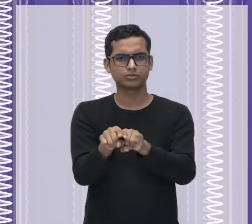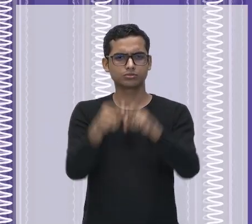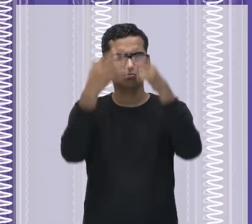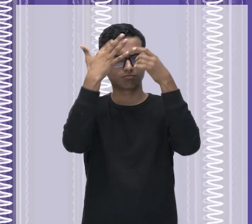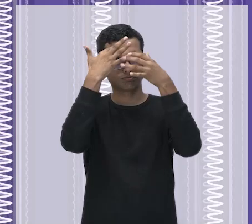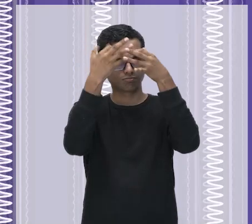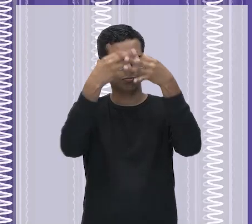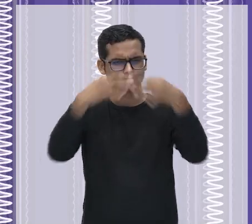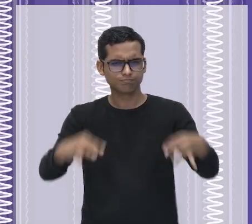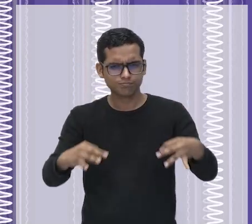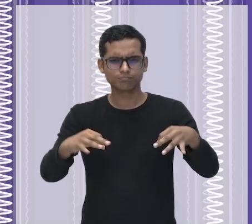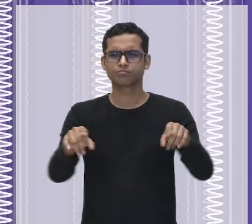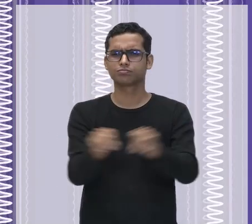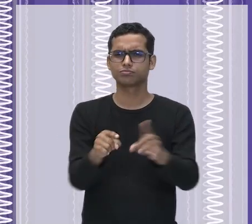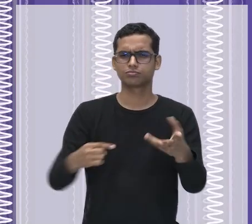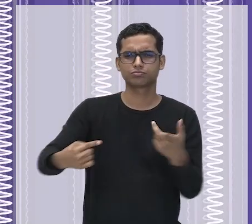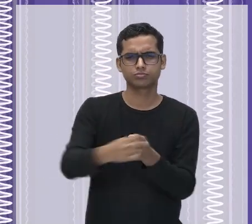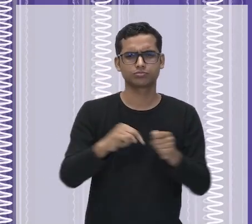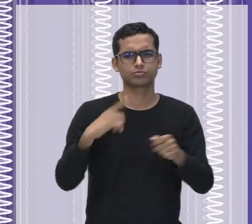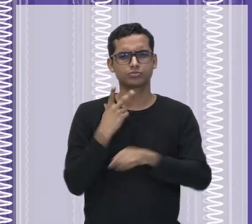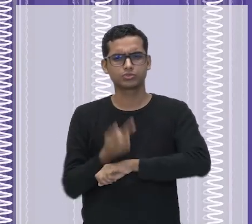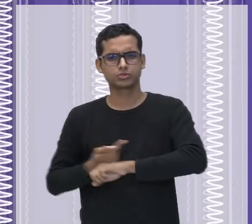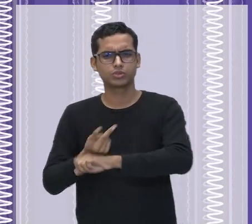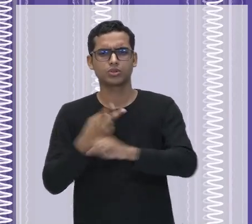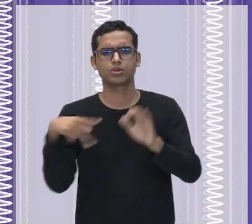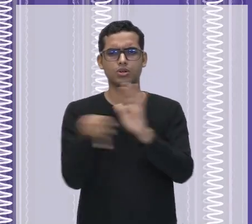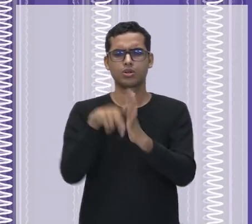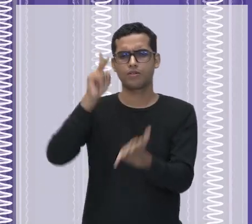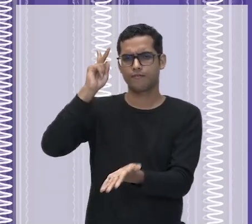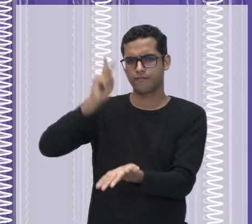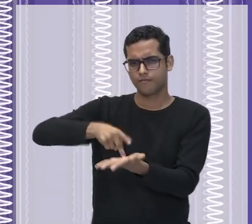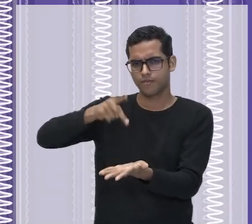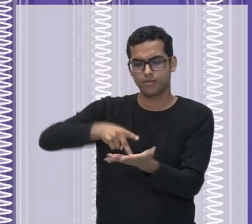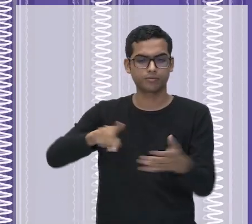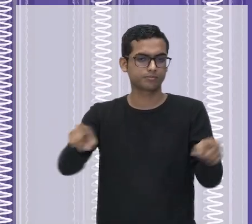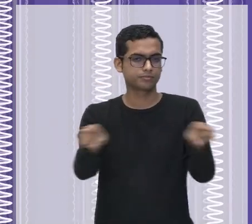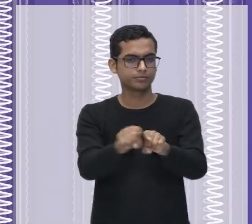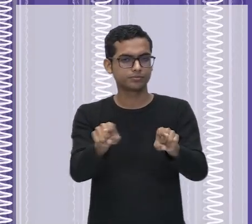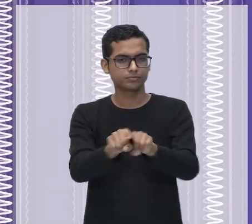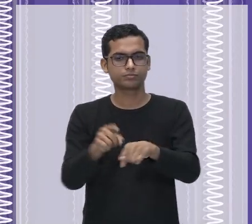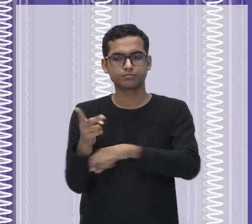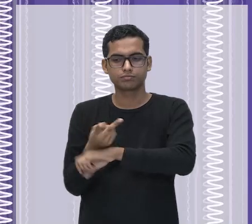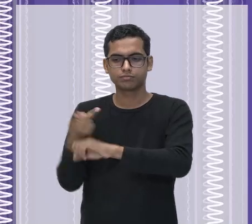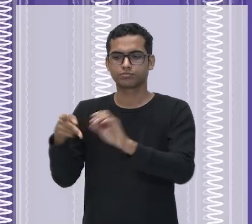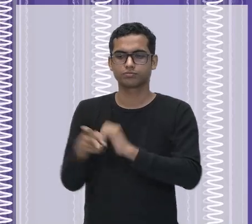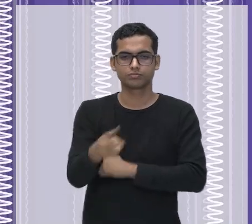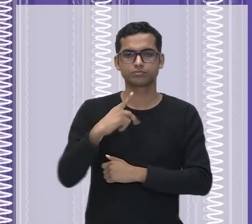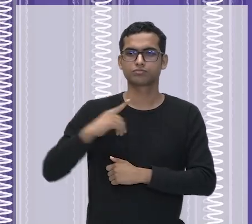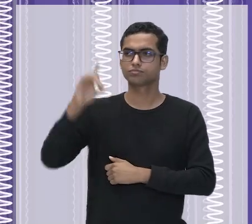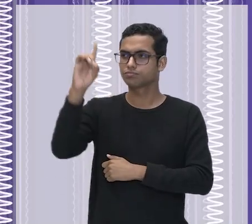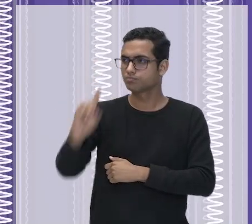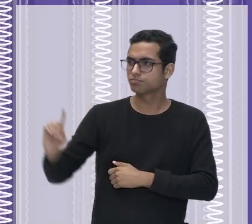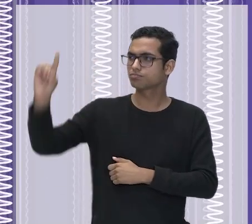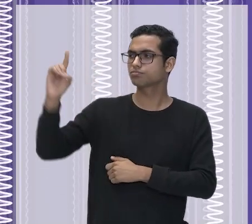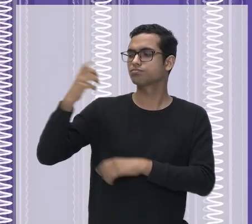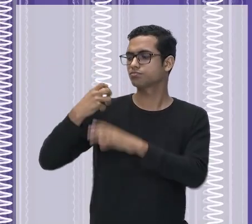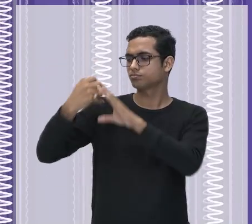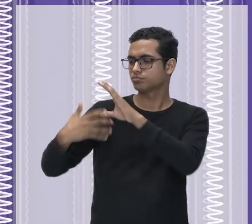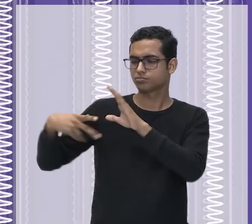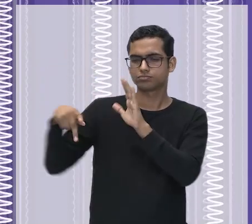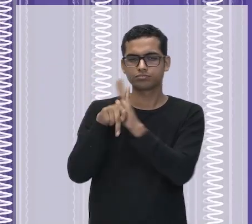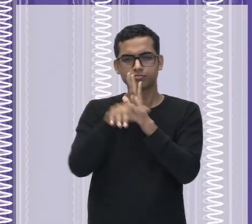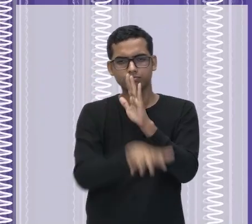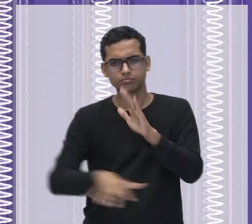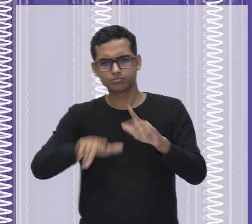certo, essa busca pela verdade, essa busca por Deus. Isso tão bem caracterizado